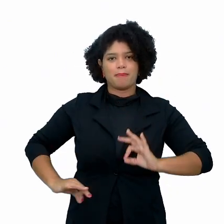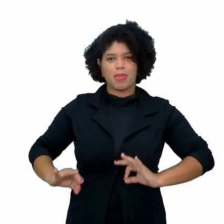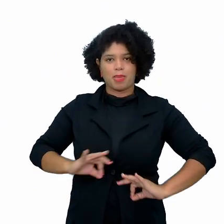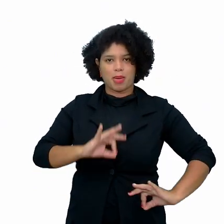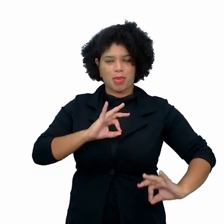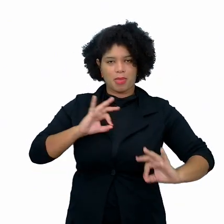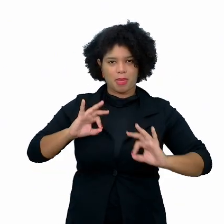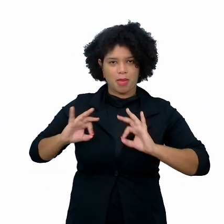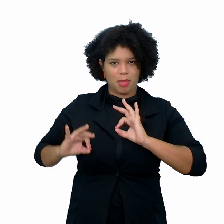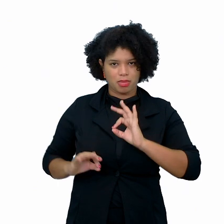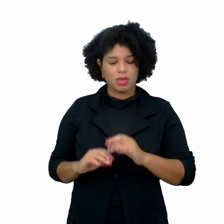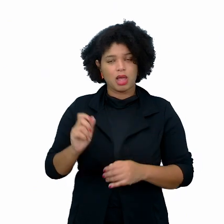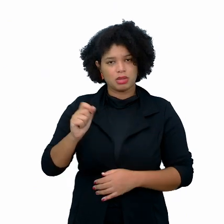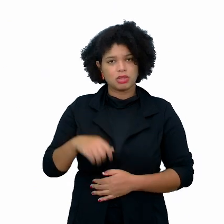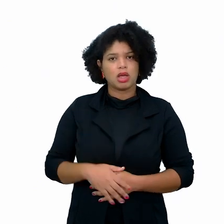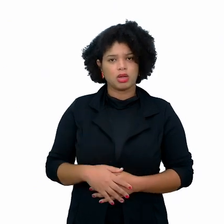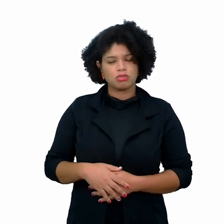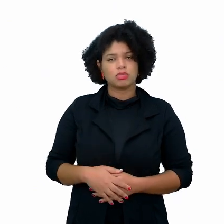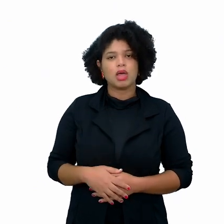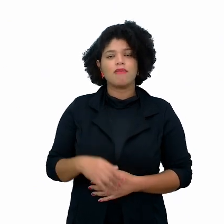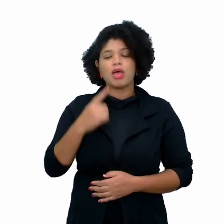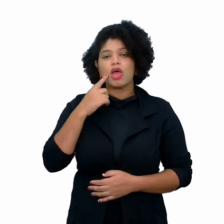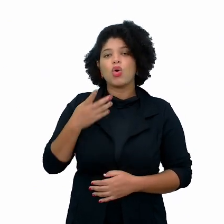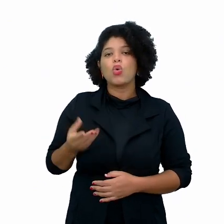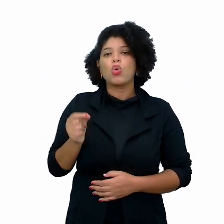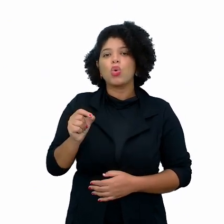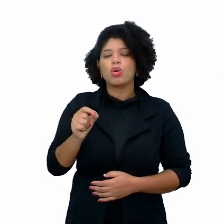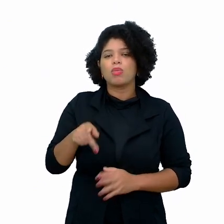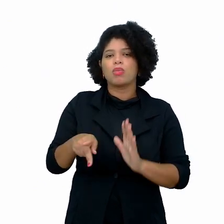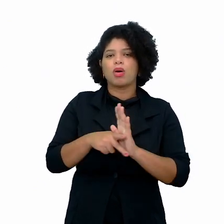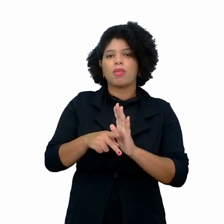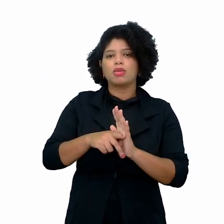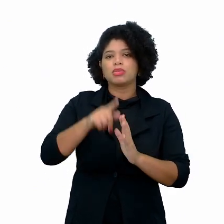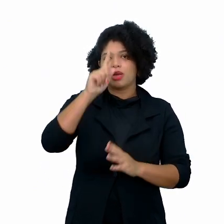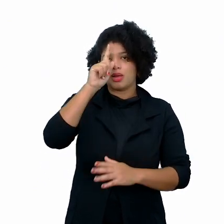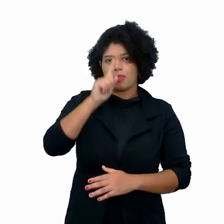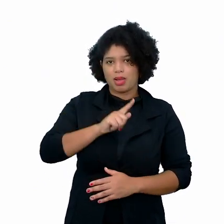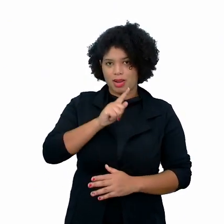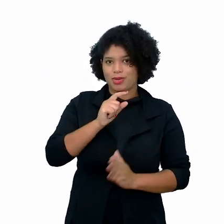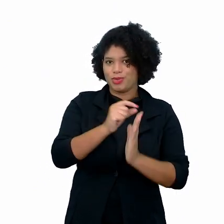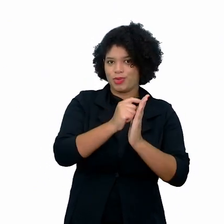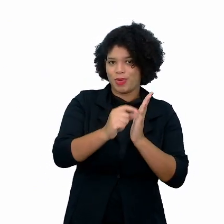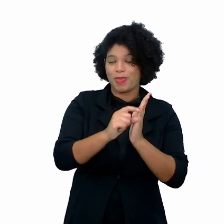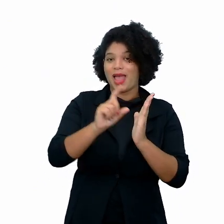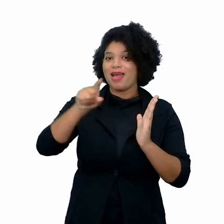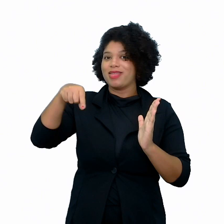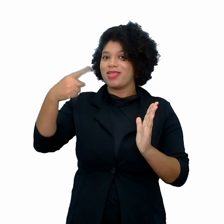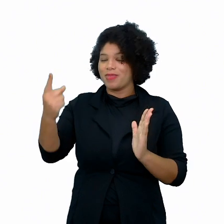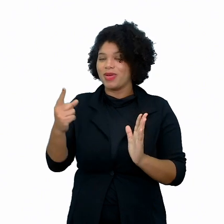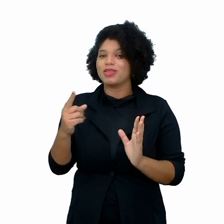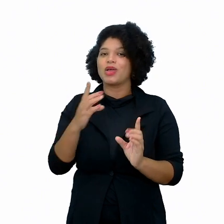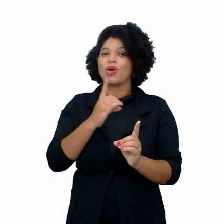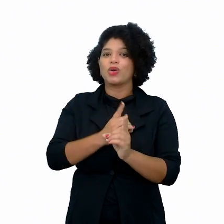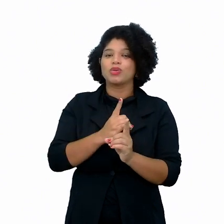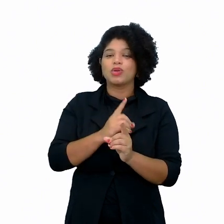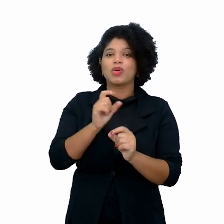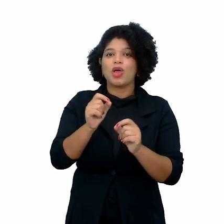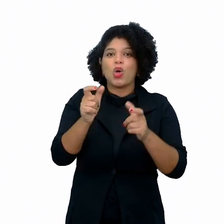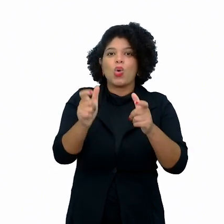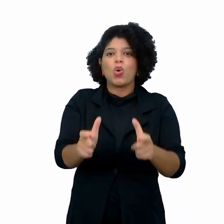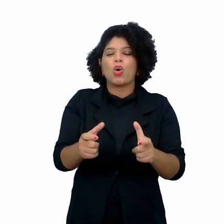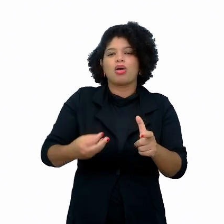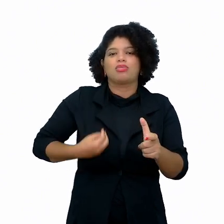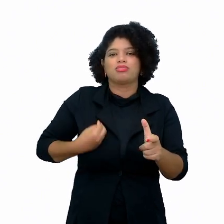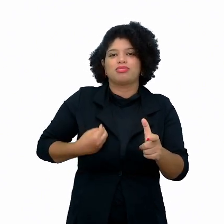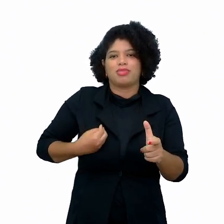come, destaco essa informação de amarelo. Mais à frente, eu encontro no texto o habitat, e nesse momento